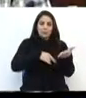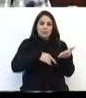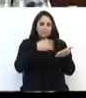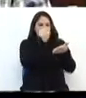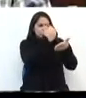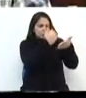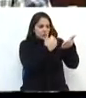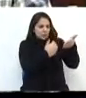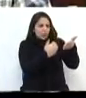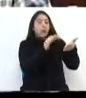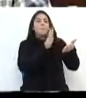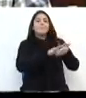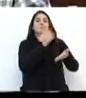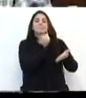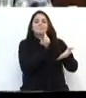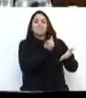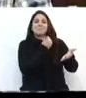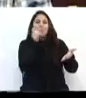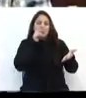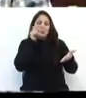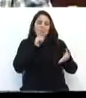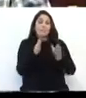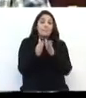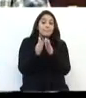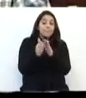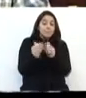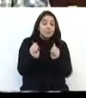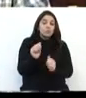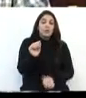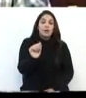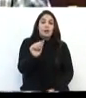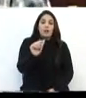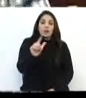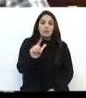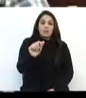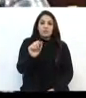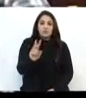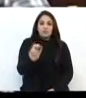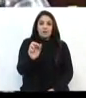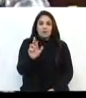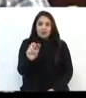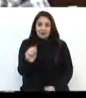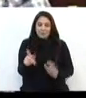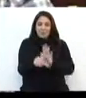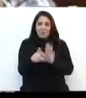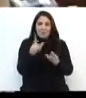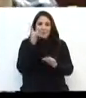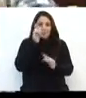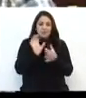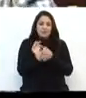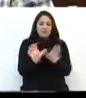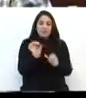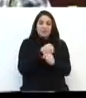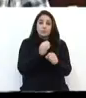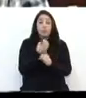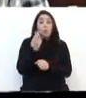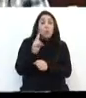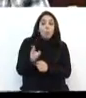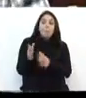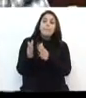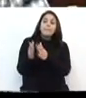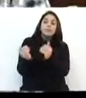e demais informações para requerer o alvará de construção. Ou ainda peça orientação ao seu engenheiro ou